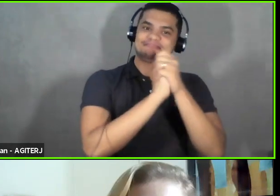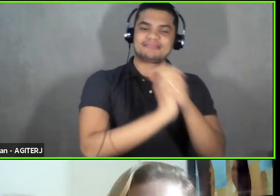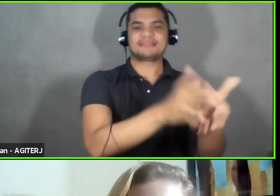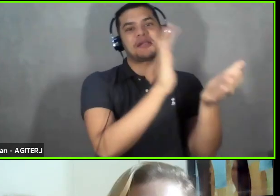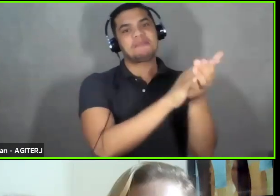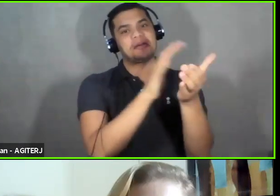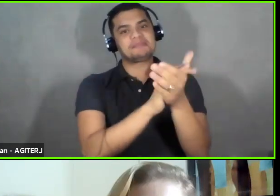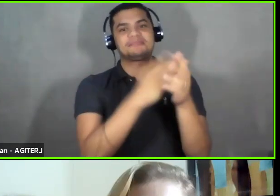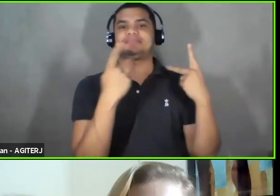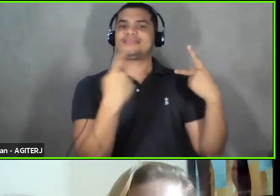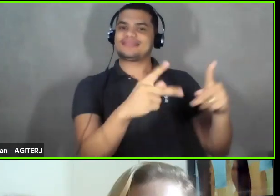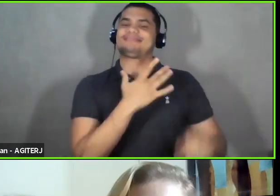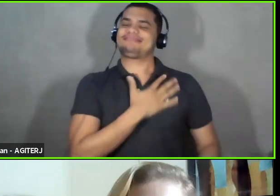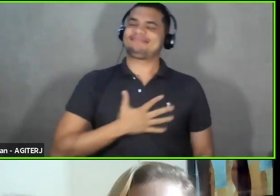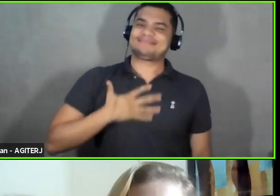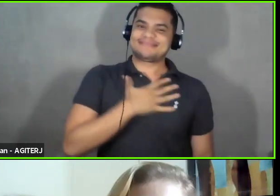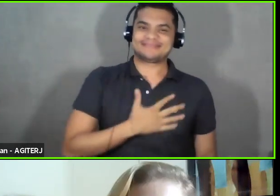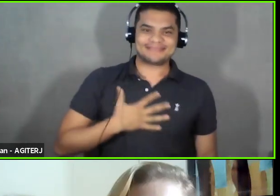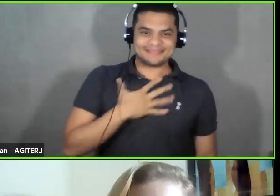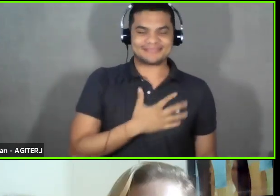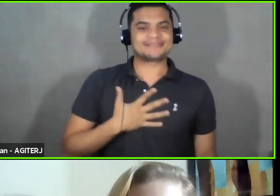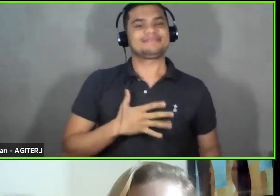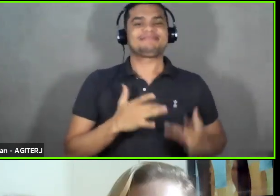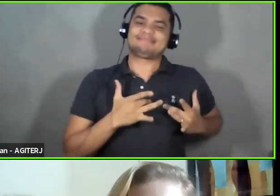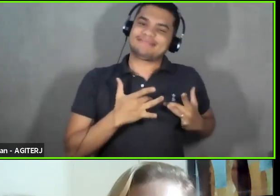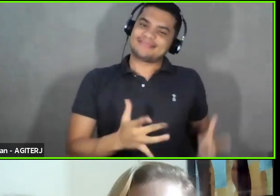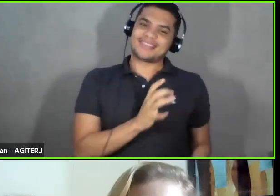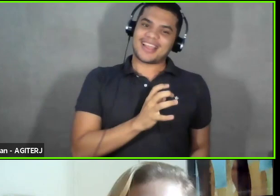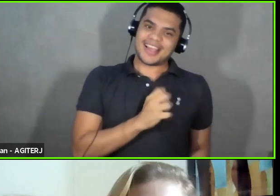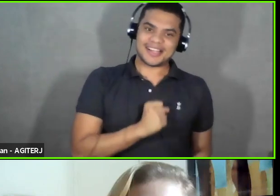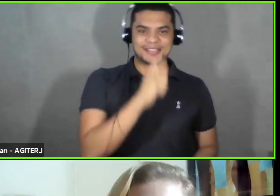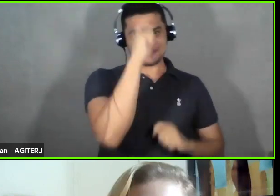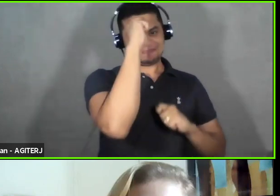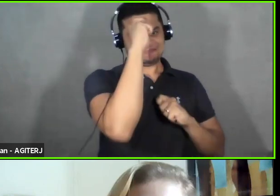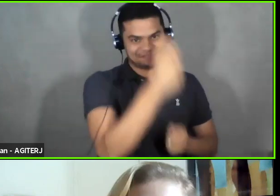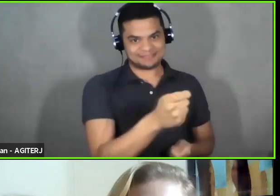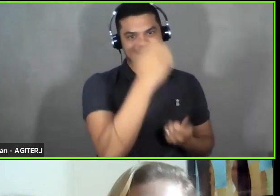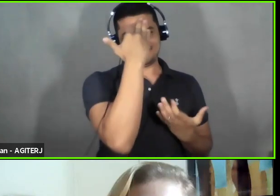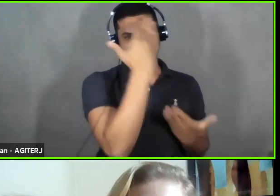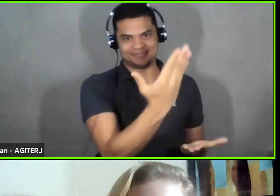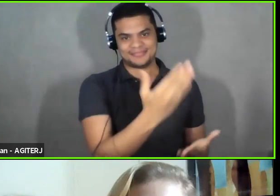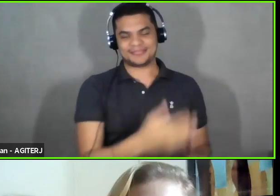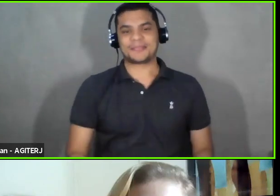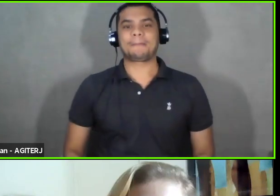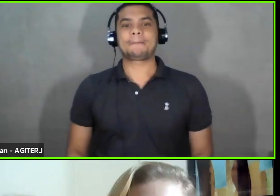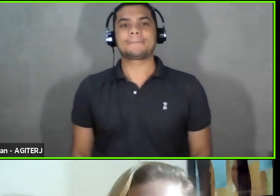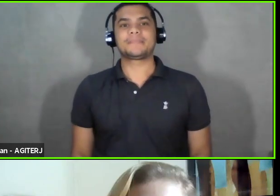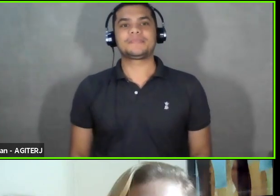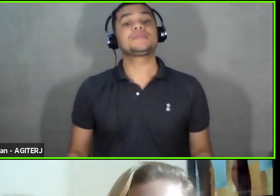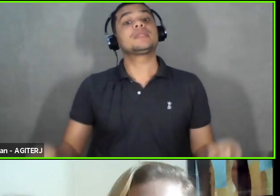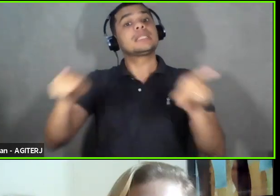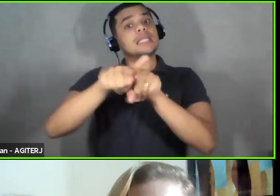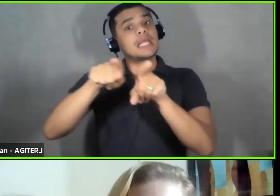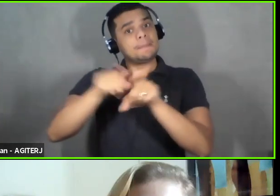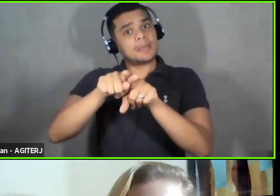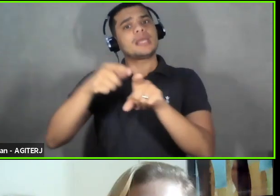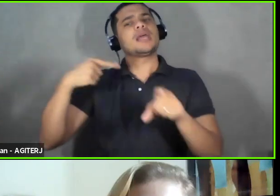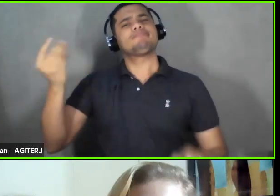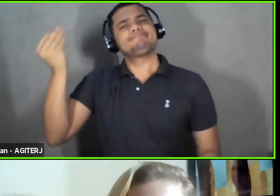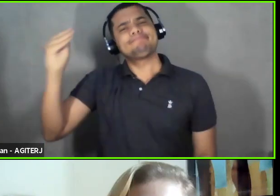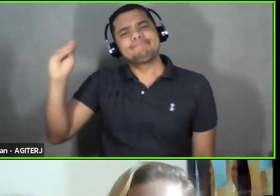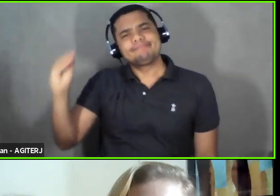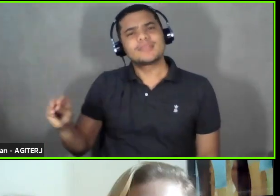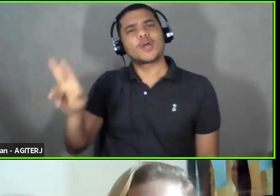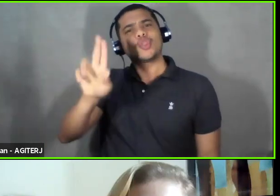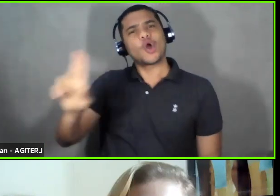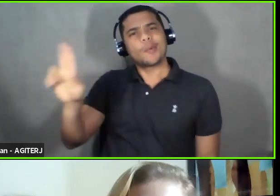com todo o nosso afeto e gratidão. E eu vou mencionar aqui algumas dessas